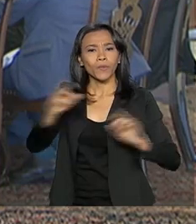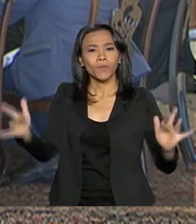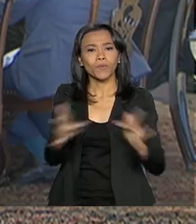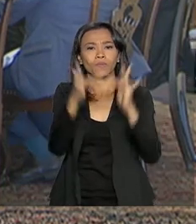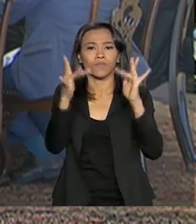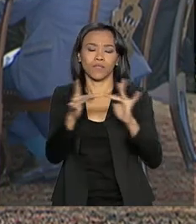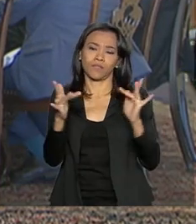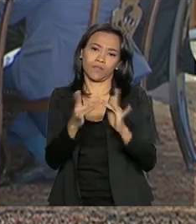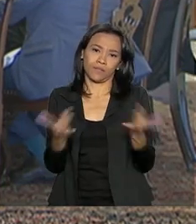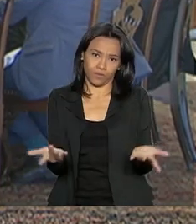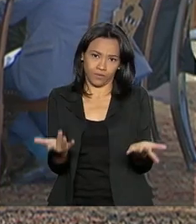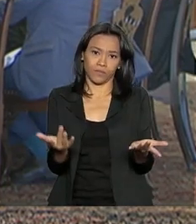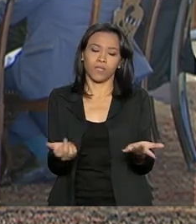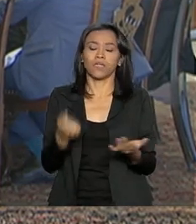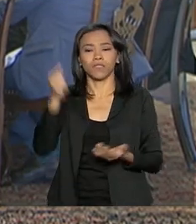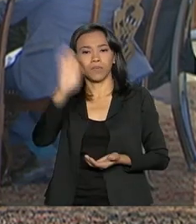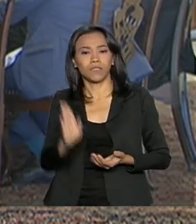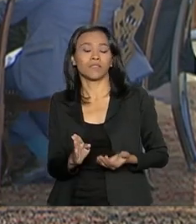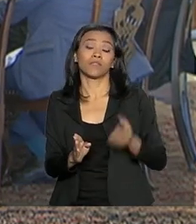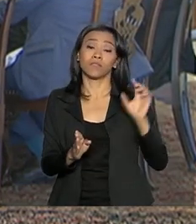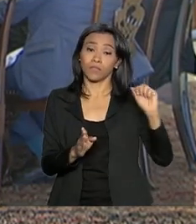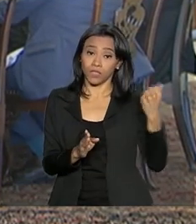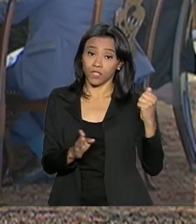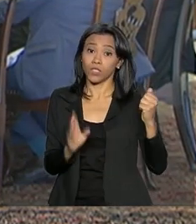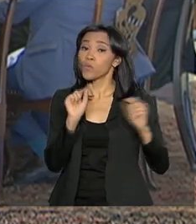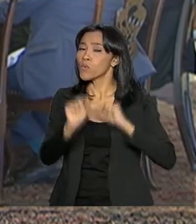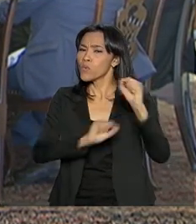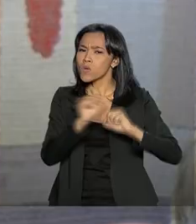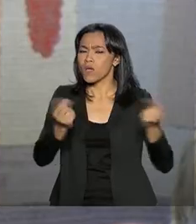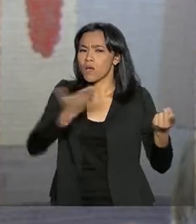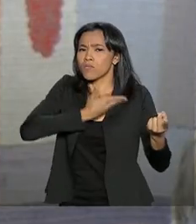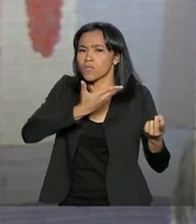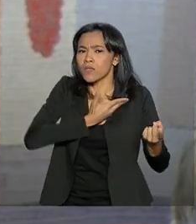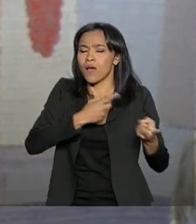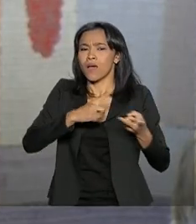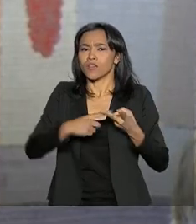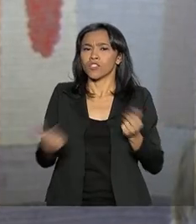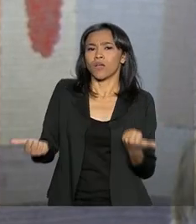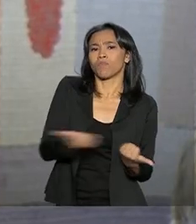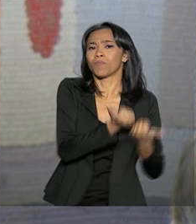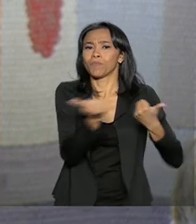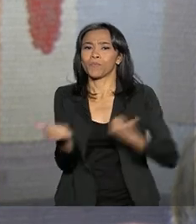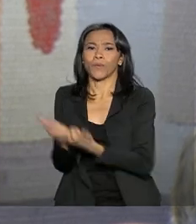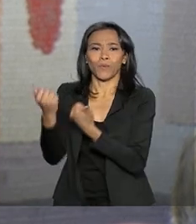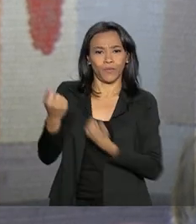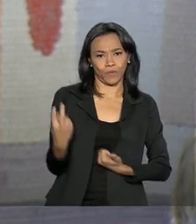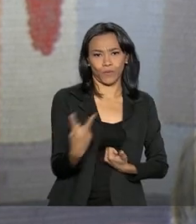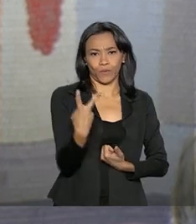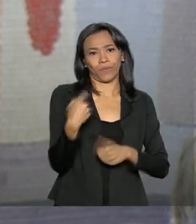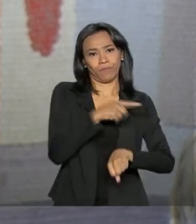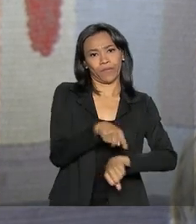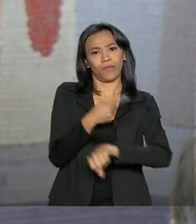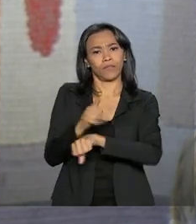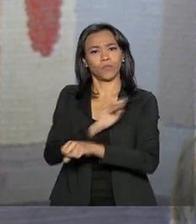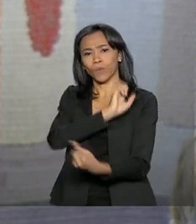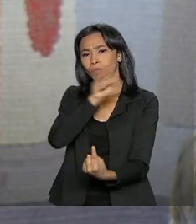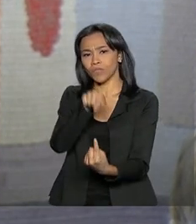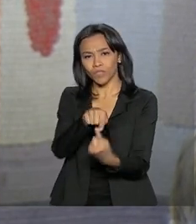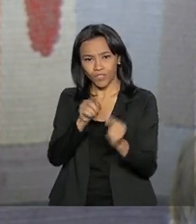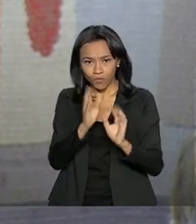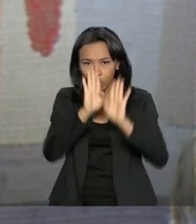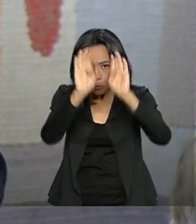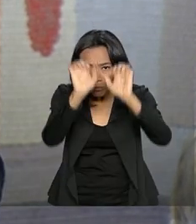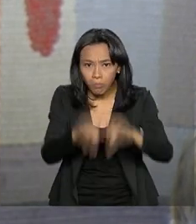e Argentina. Um capítulo de amizade e cooperação renovadas entre nossos países, para benefício de nossos